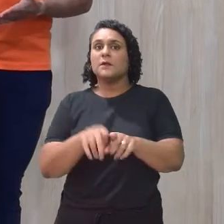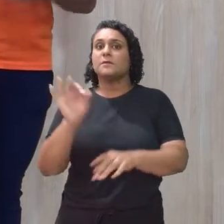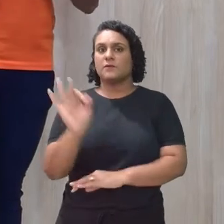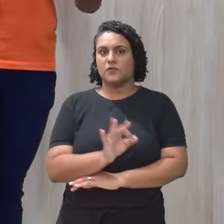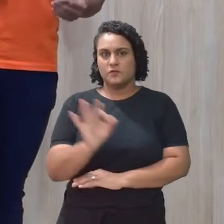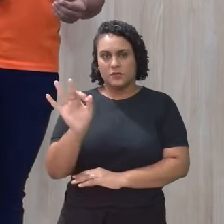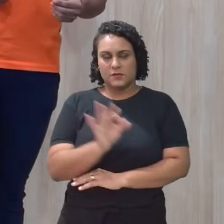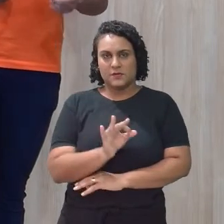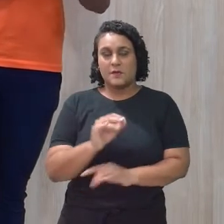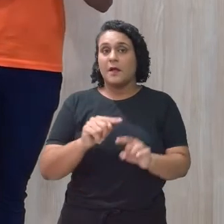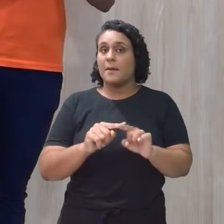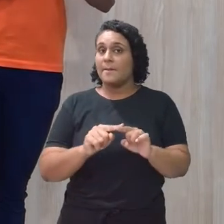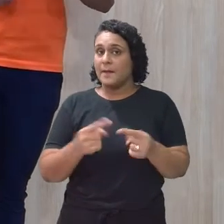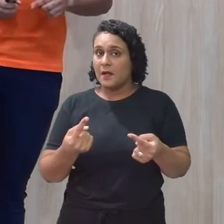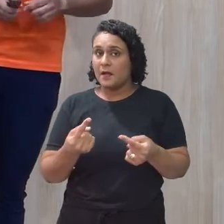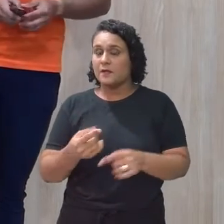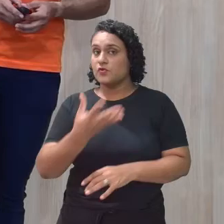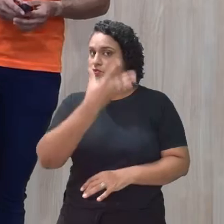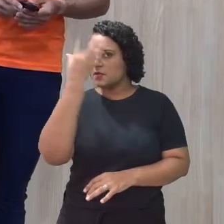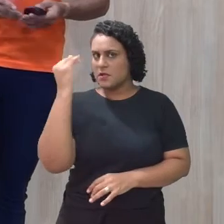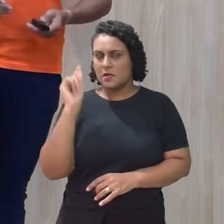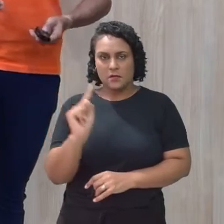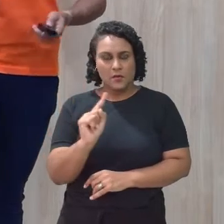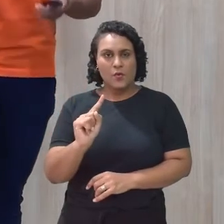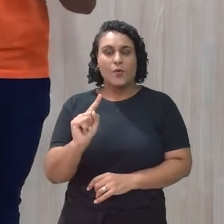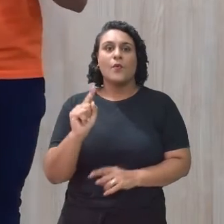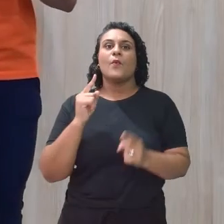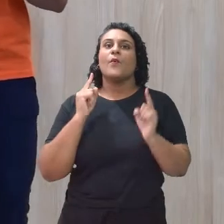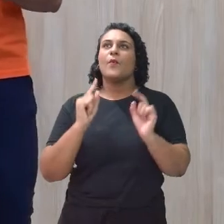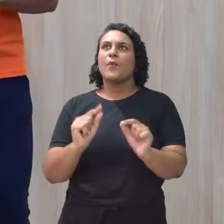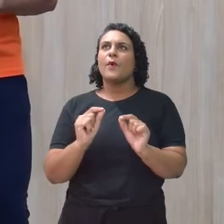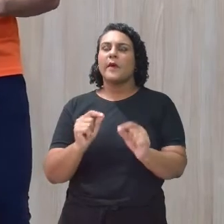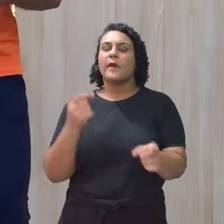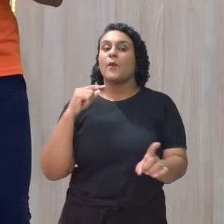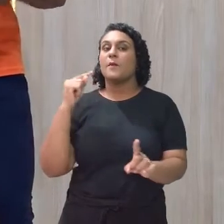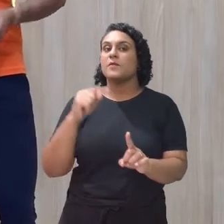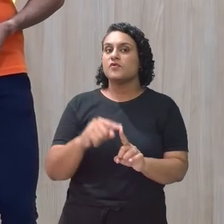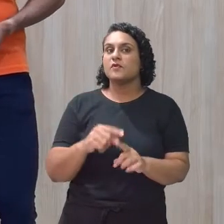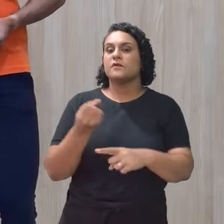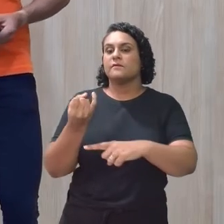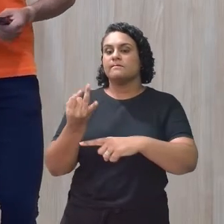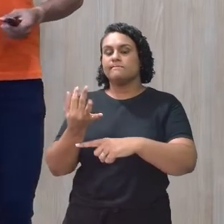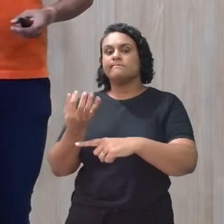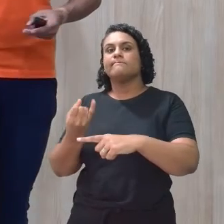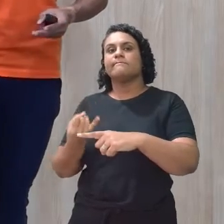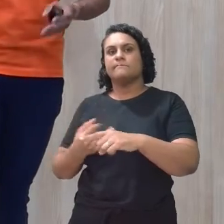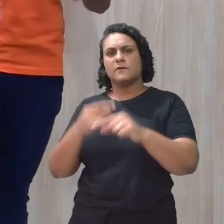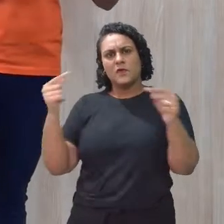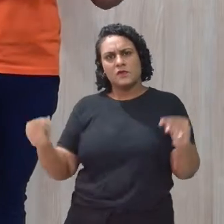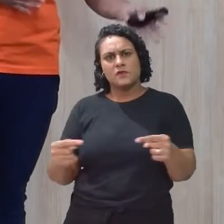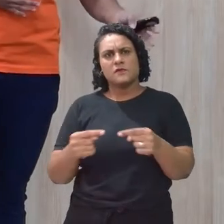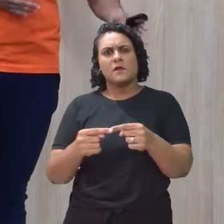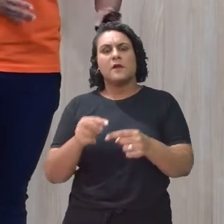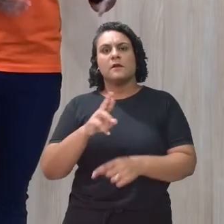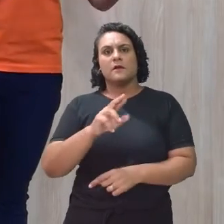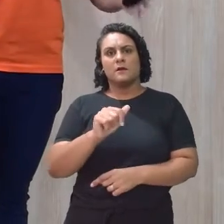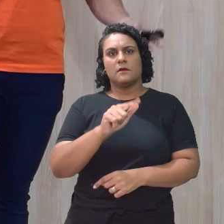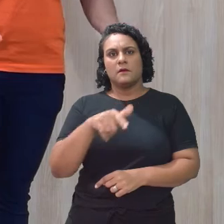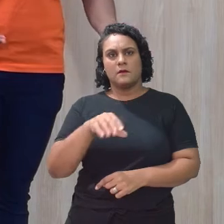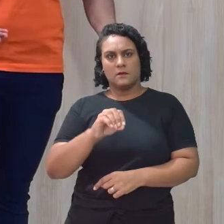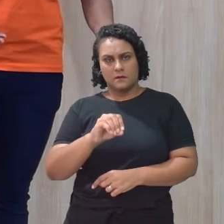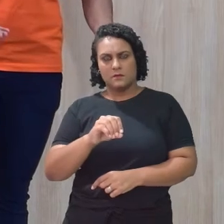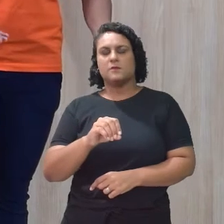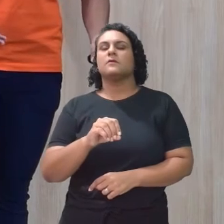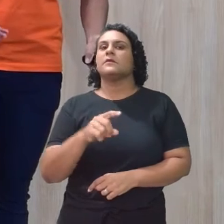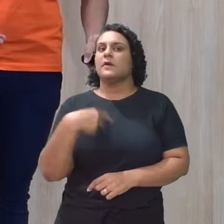porcentagens. Mas não se esqueça que essa ideia de fração também está associado à ideia de razão, que é o que a